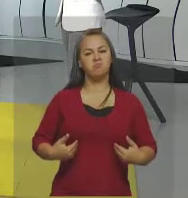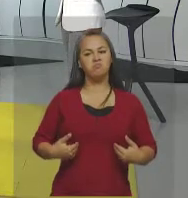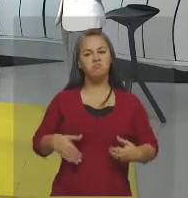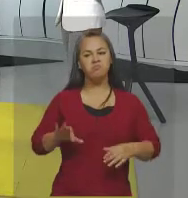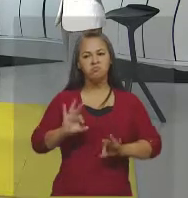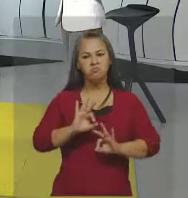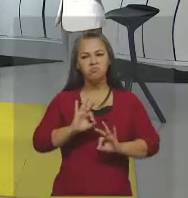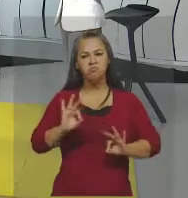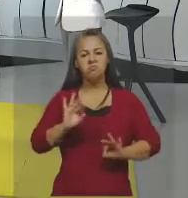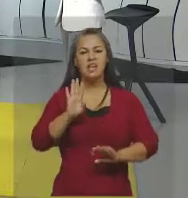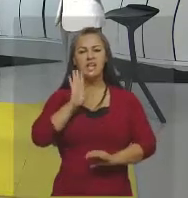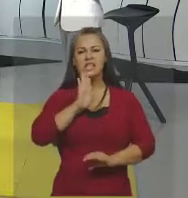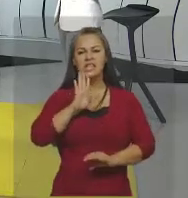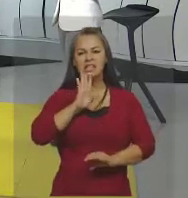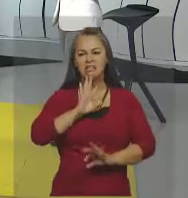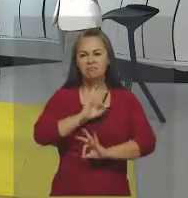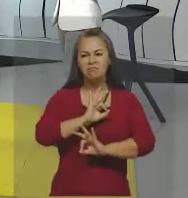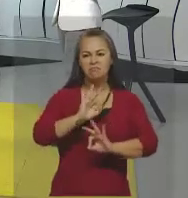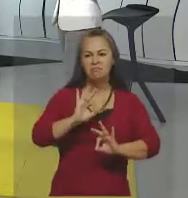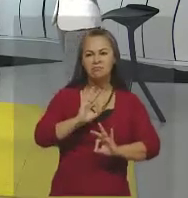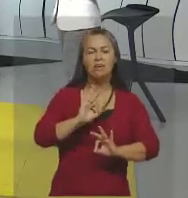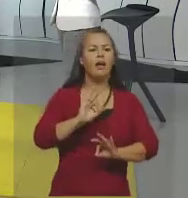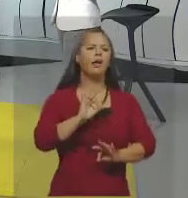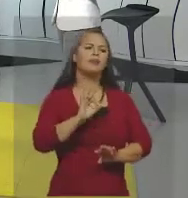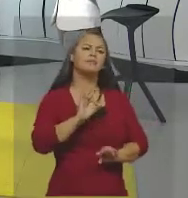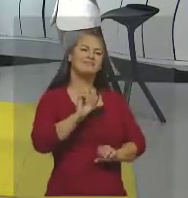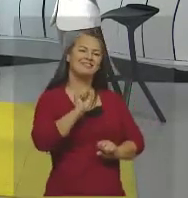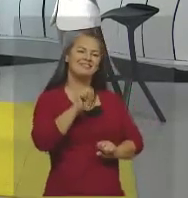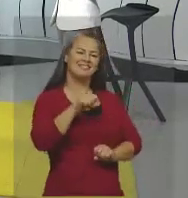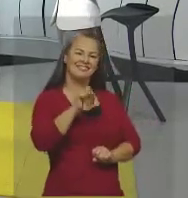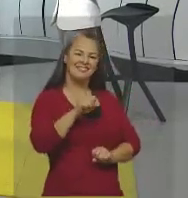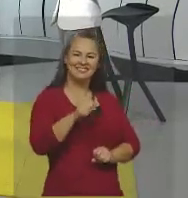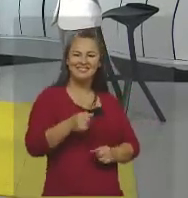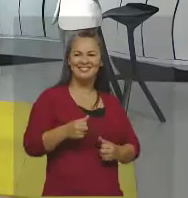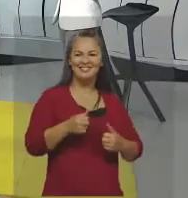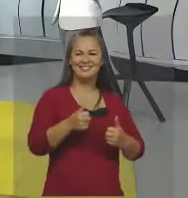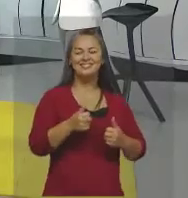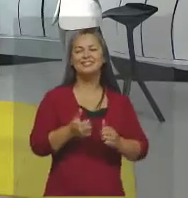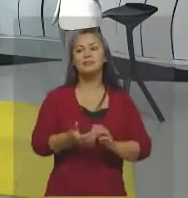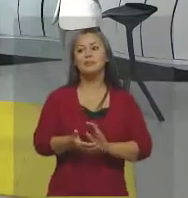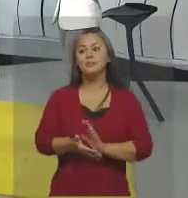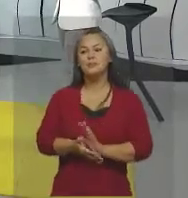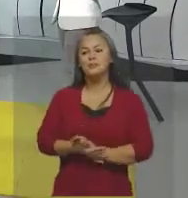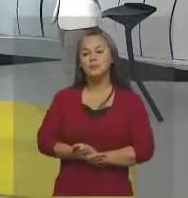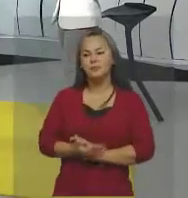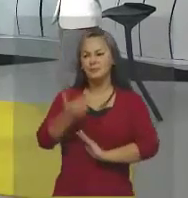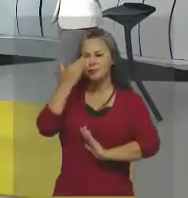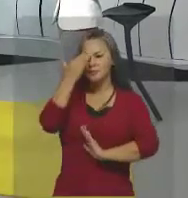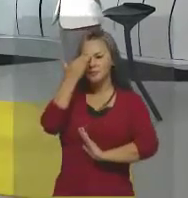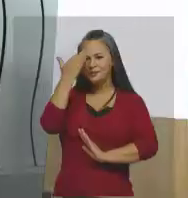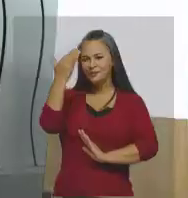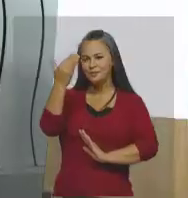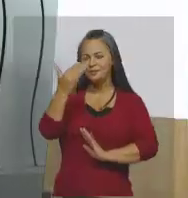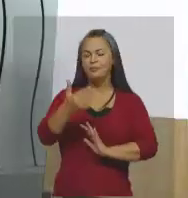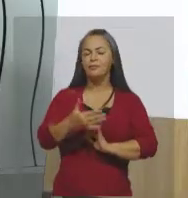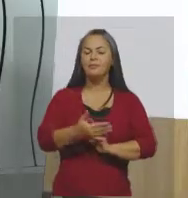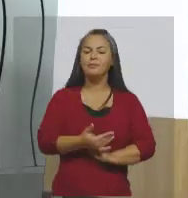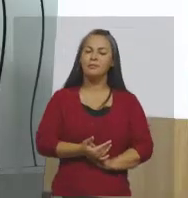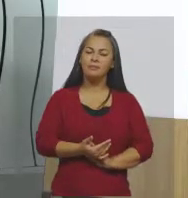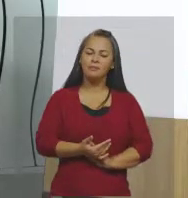é mágico. Exatamente, eu ia falar essa palavra. Que maravilha, adivinhei. Obrigado, Bruna.